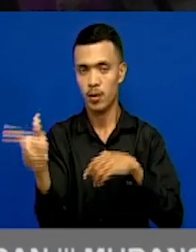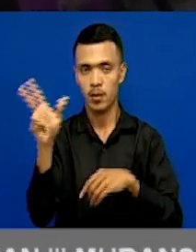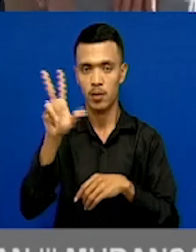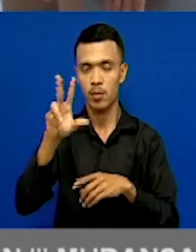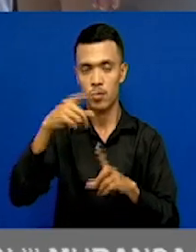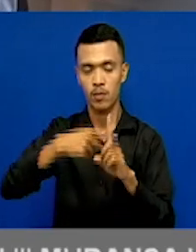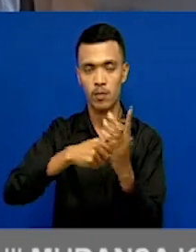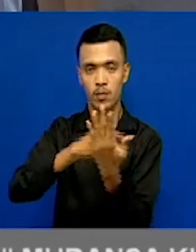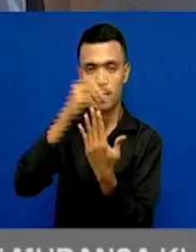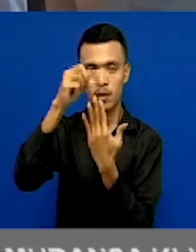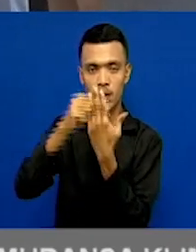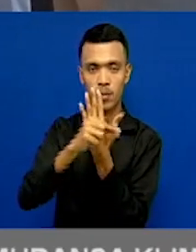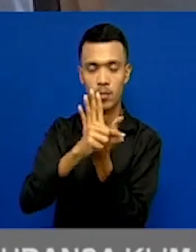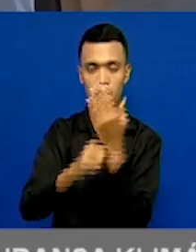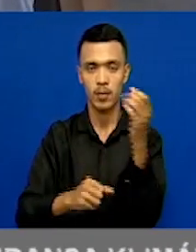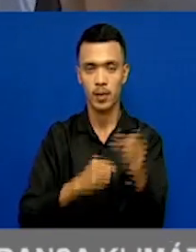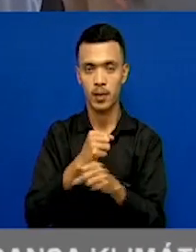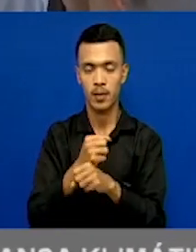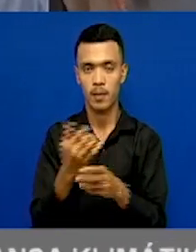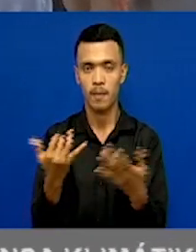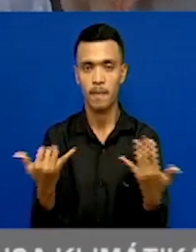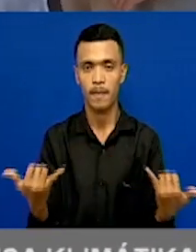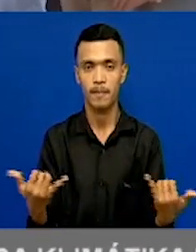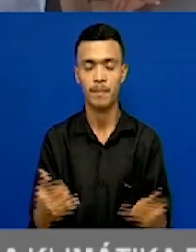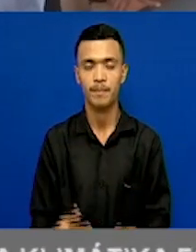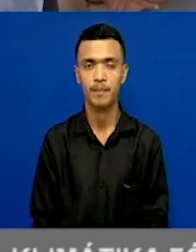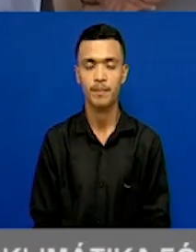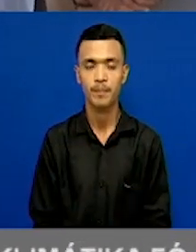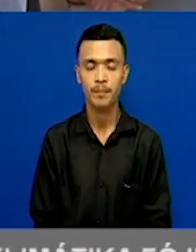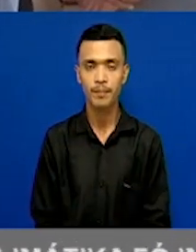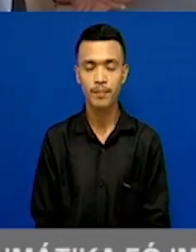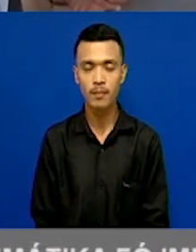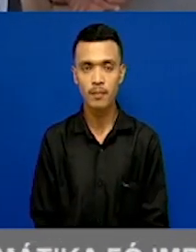fula Agustu tinang ne. Zuan Anibal Agustinho Neno, RTTL.